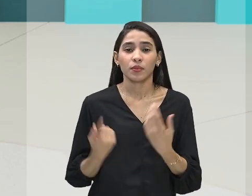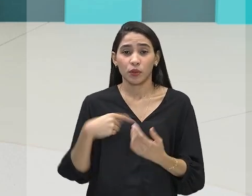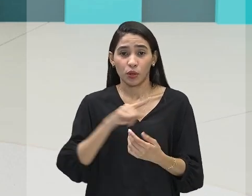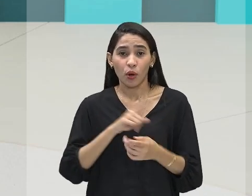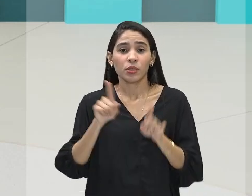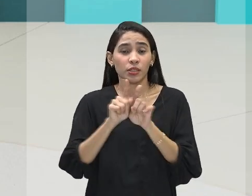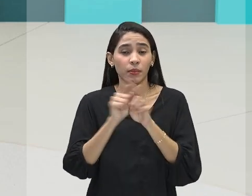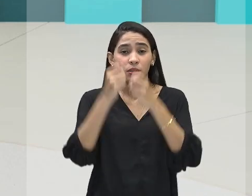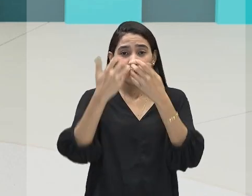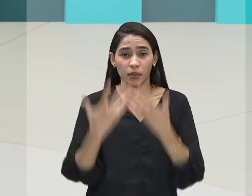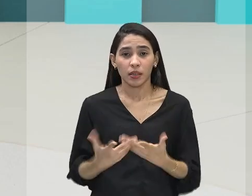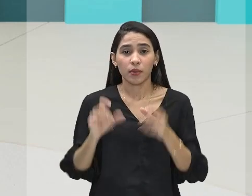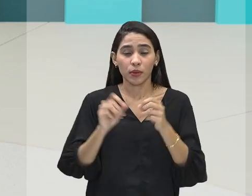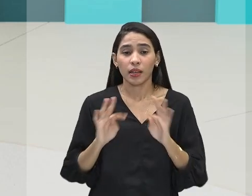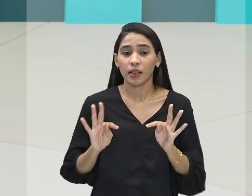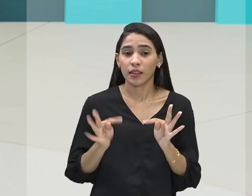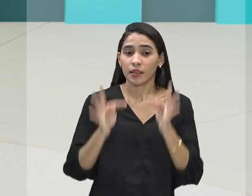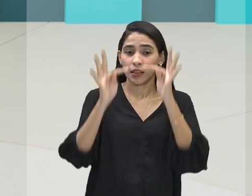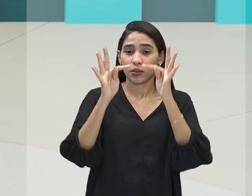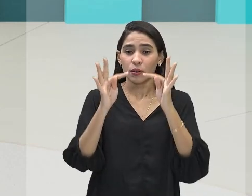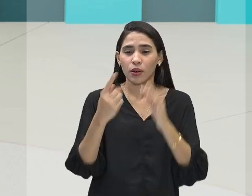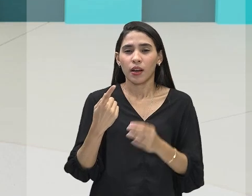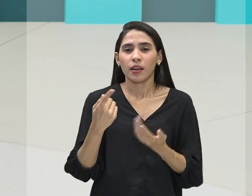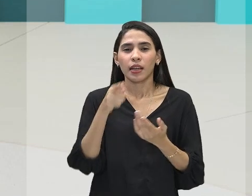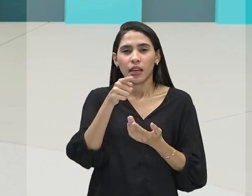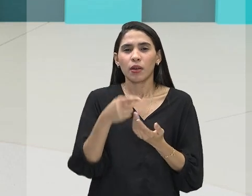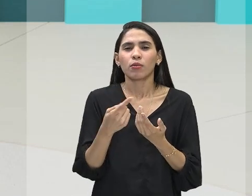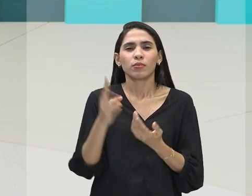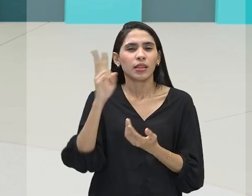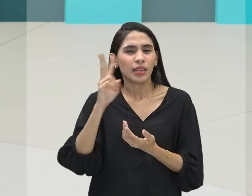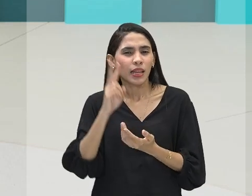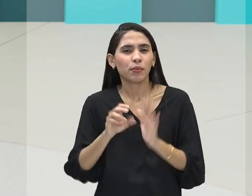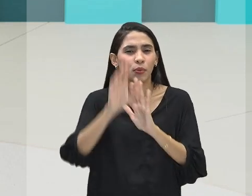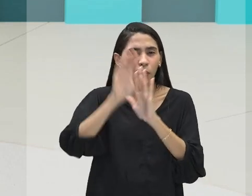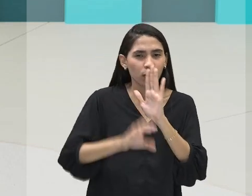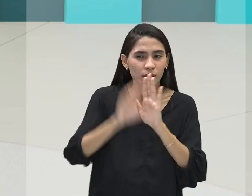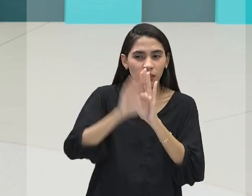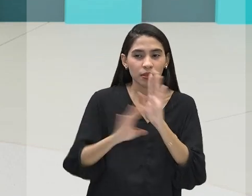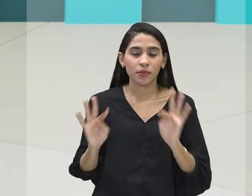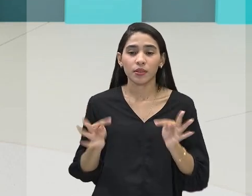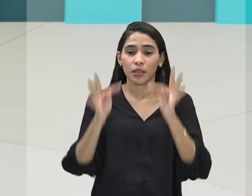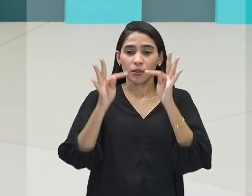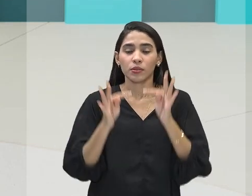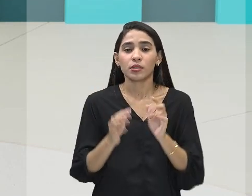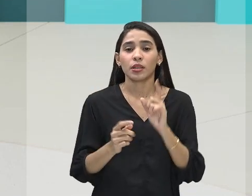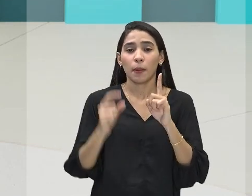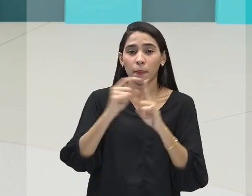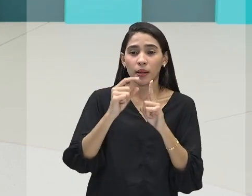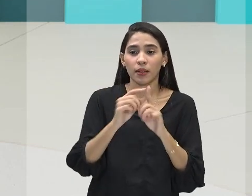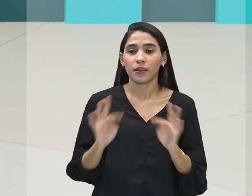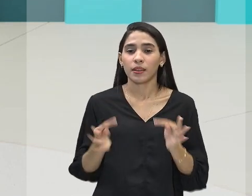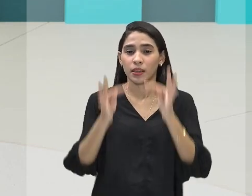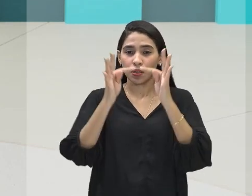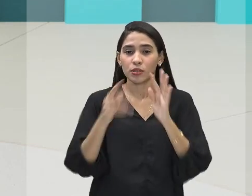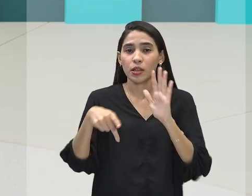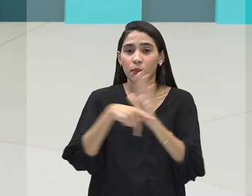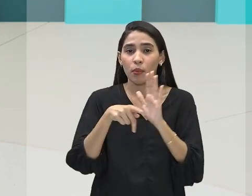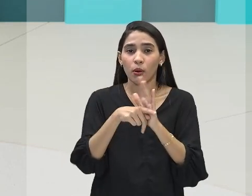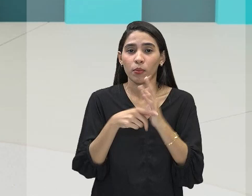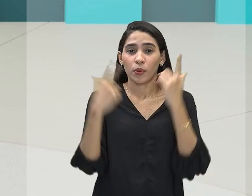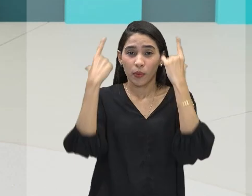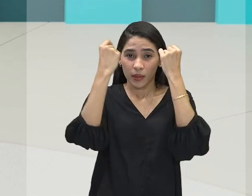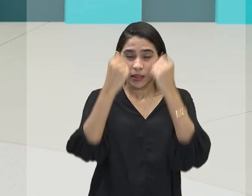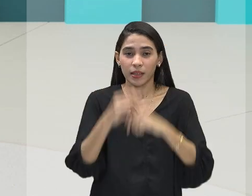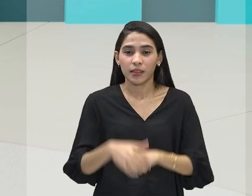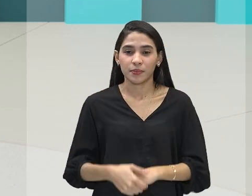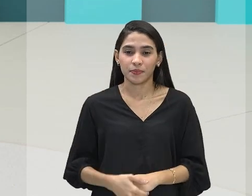falamos também sobre tecnologia e eu já relembro o conceito para vocês, tá bom? O termo tecnologia ele é de origem grega, que junta